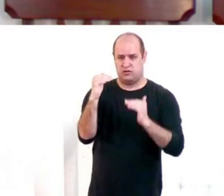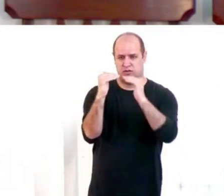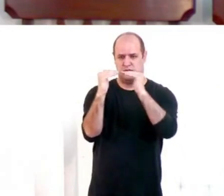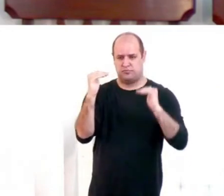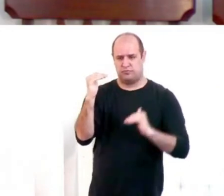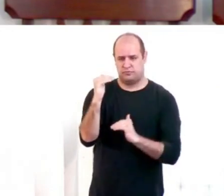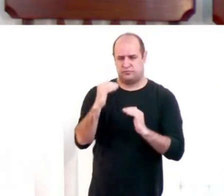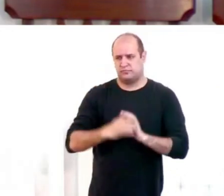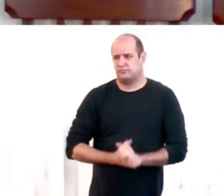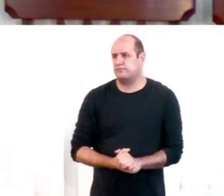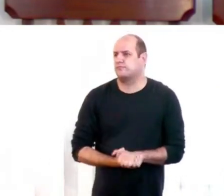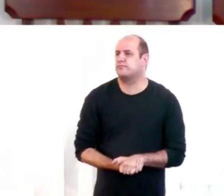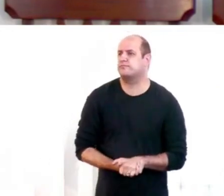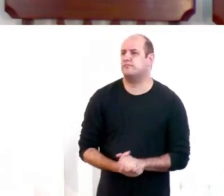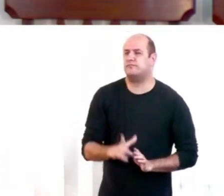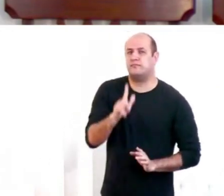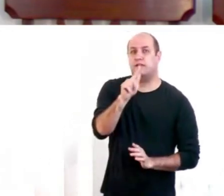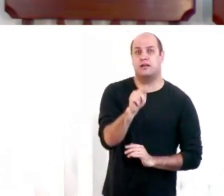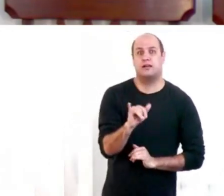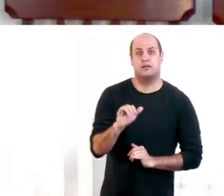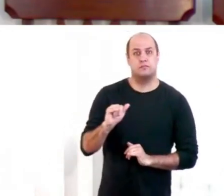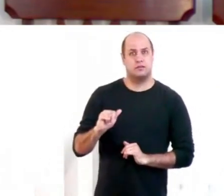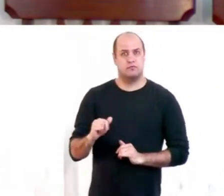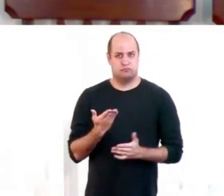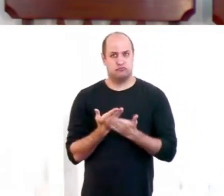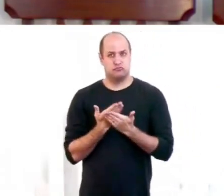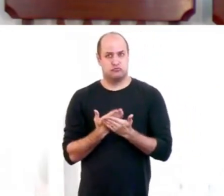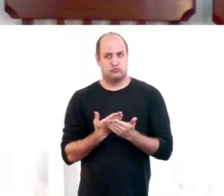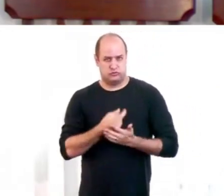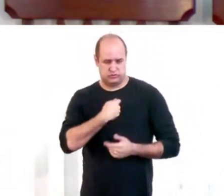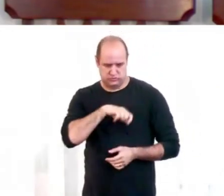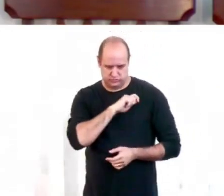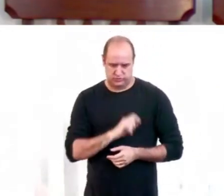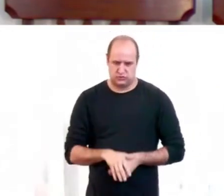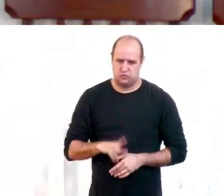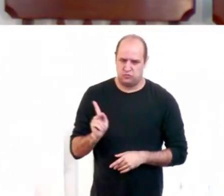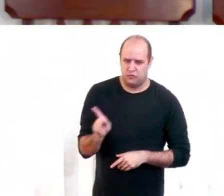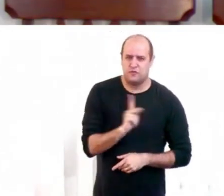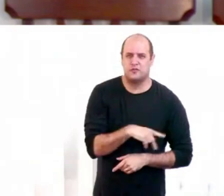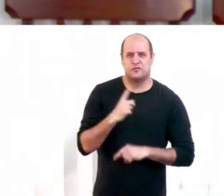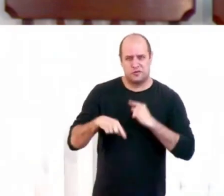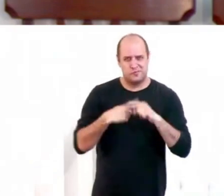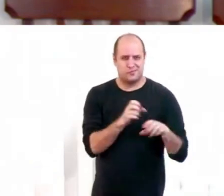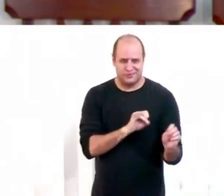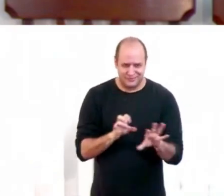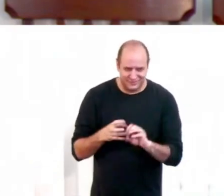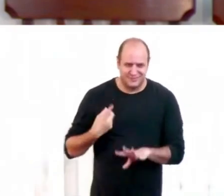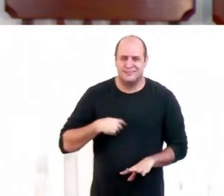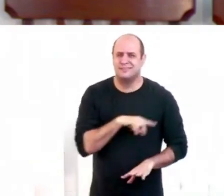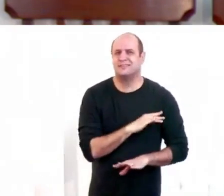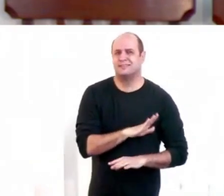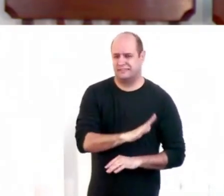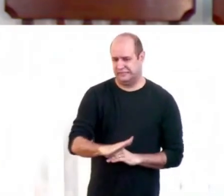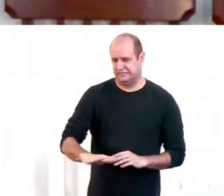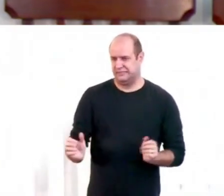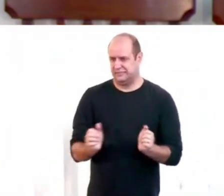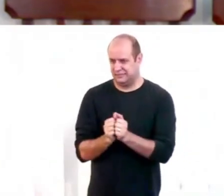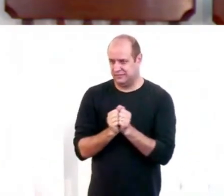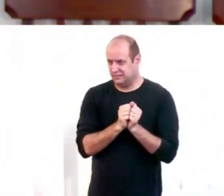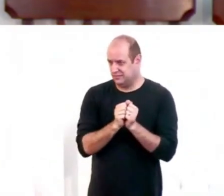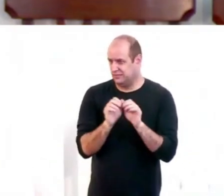de espanhol. É a nossa professora lá em casa. As crianças também, mais do que a